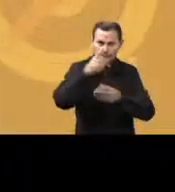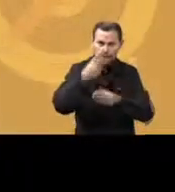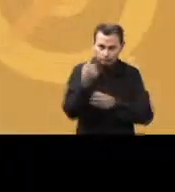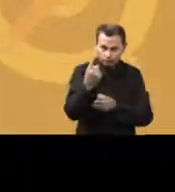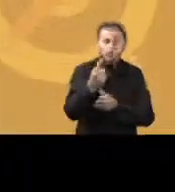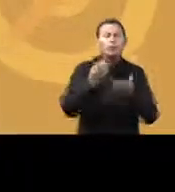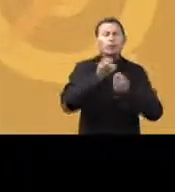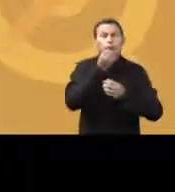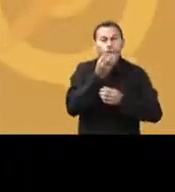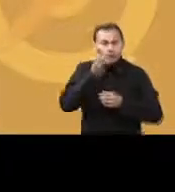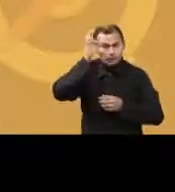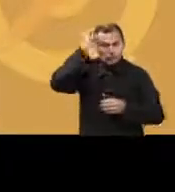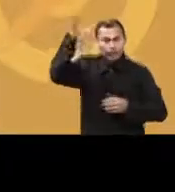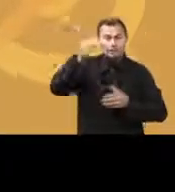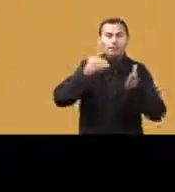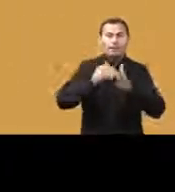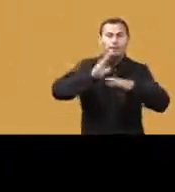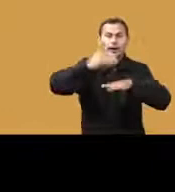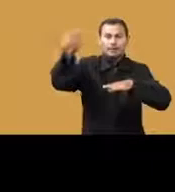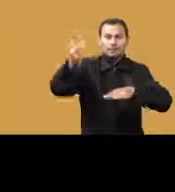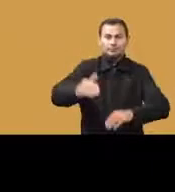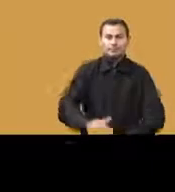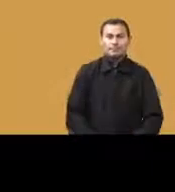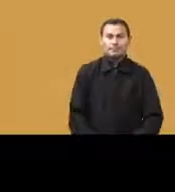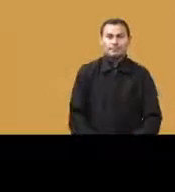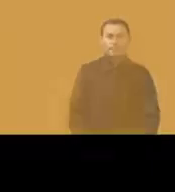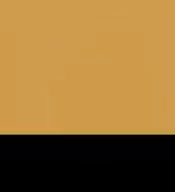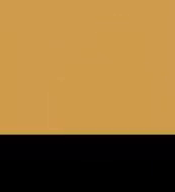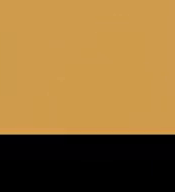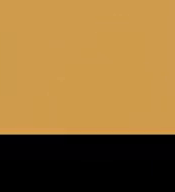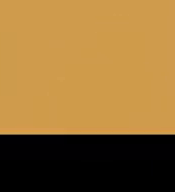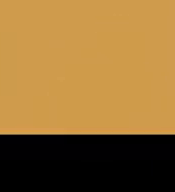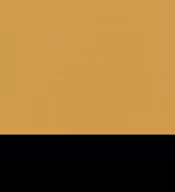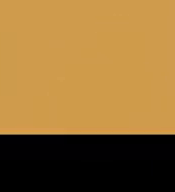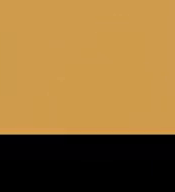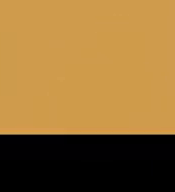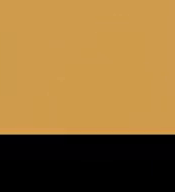SP1? Então boa sorte e até mais!